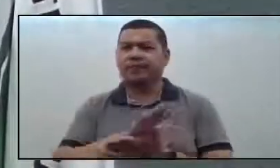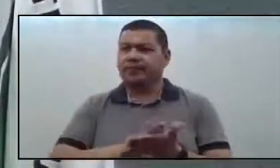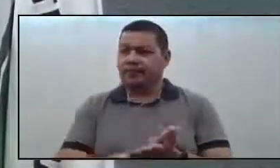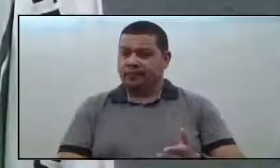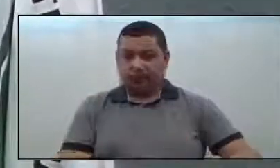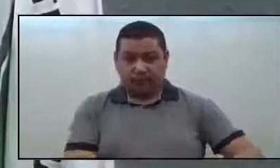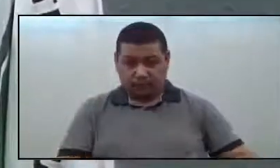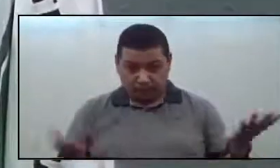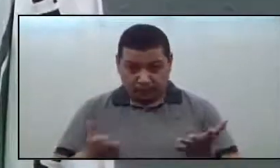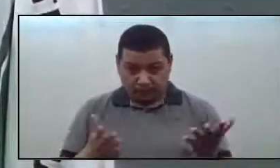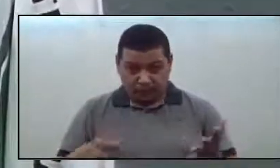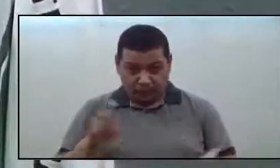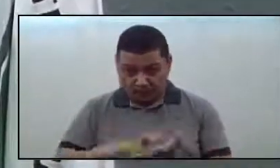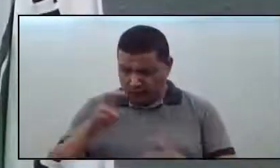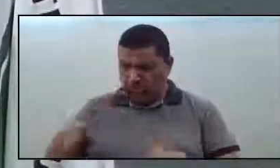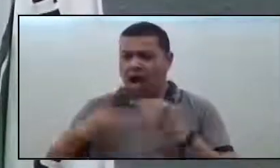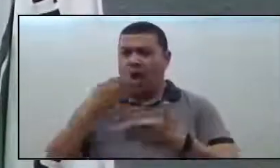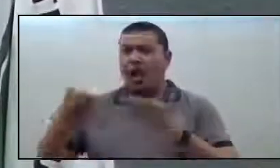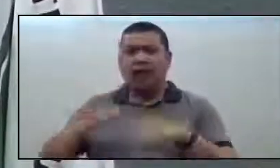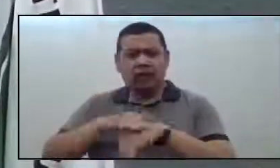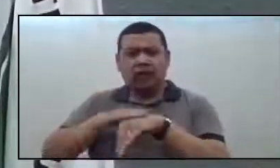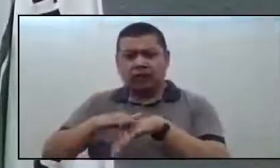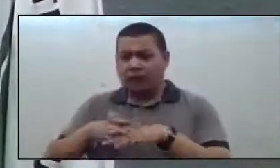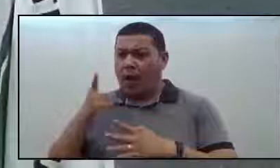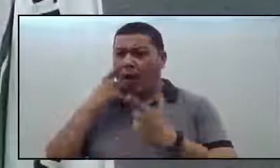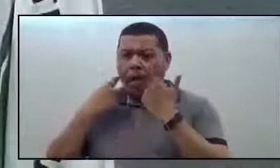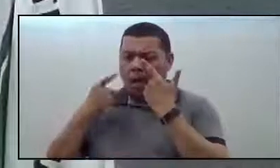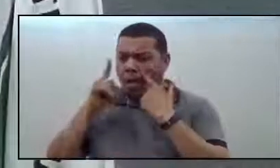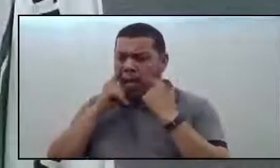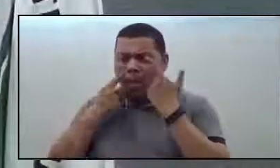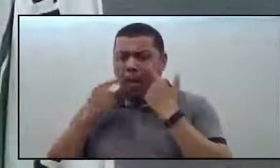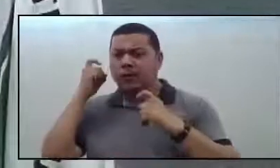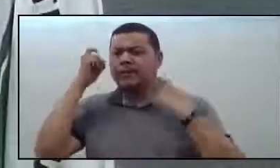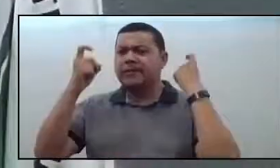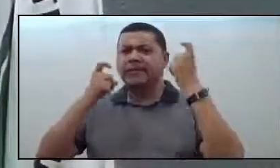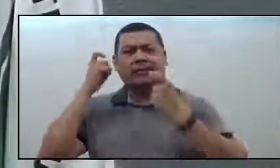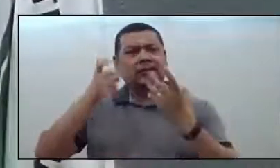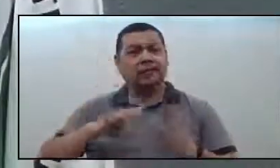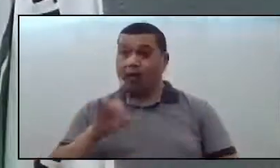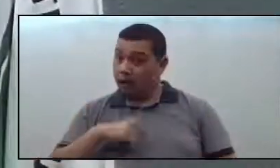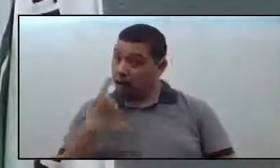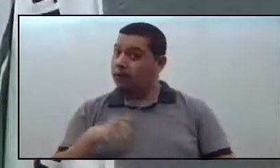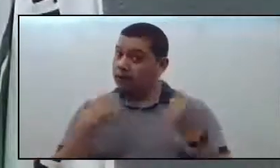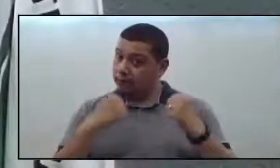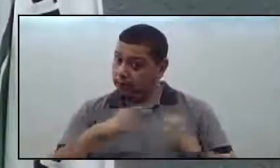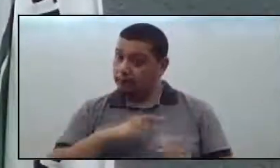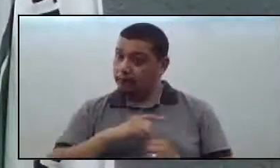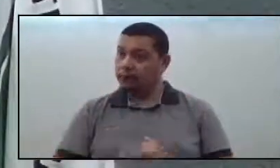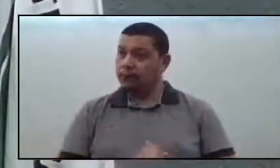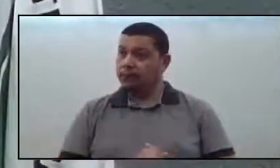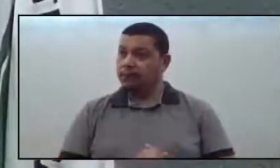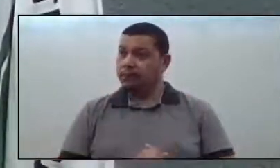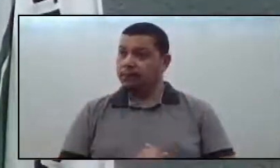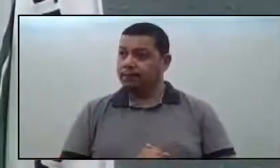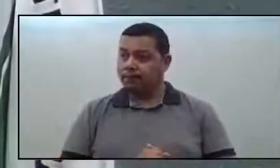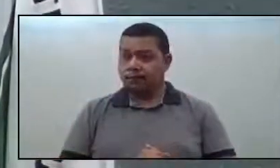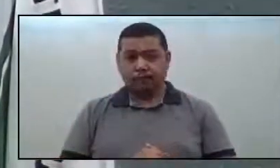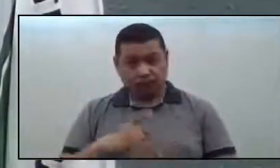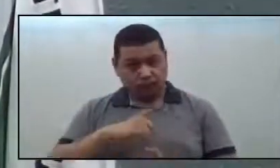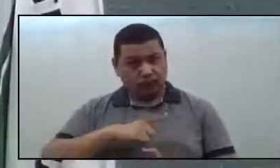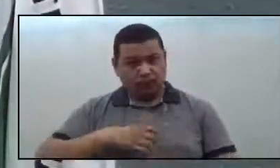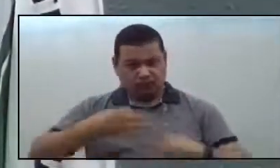falando, lágrima caindo no olho dele, que nunca passou por isso. Então nós precisamos tomar as